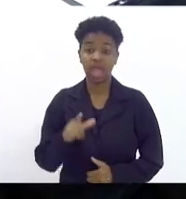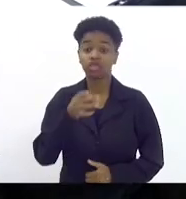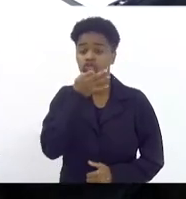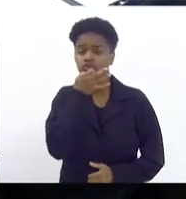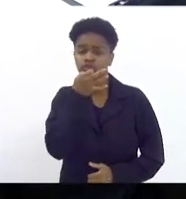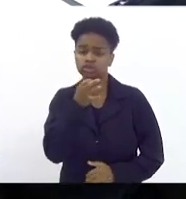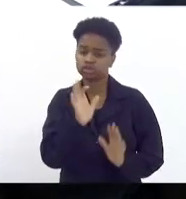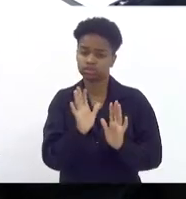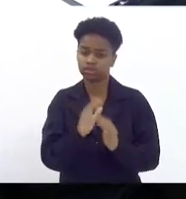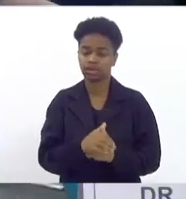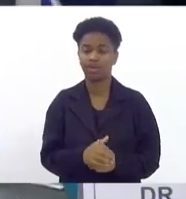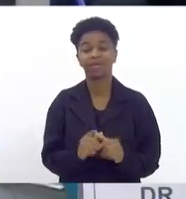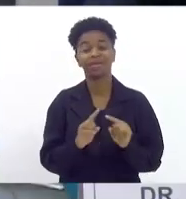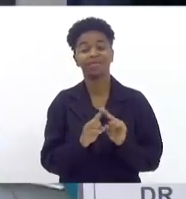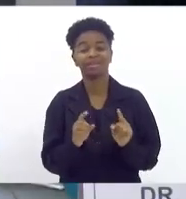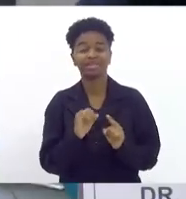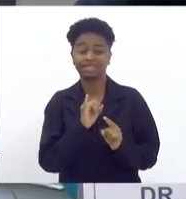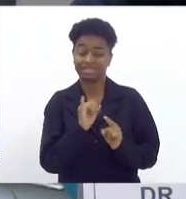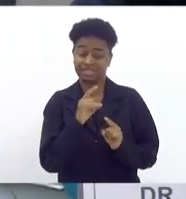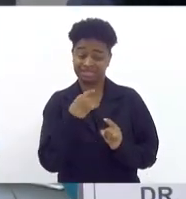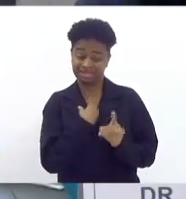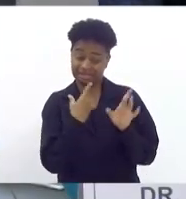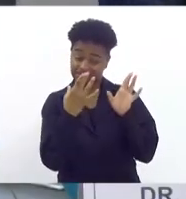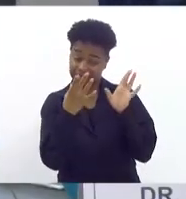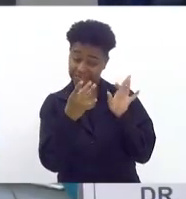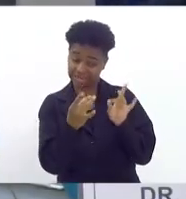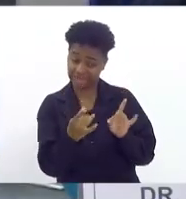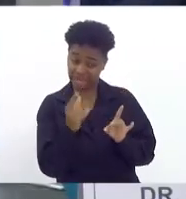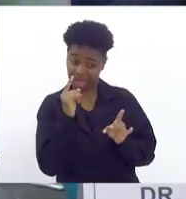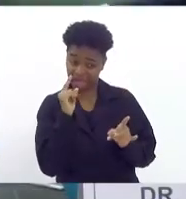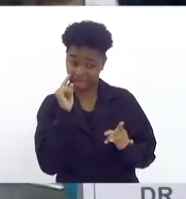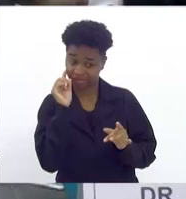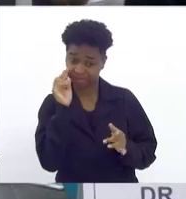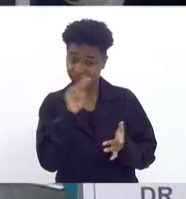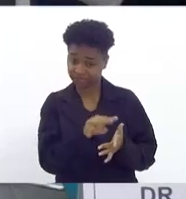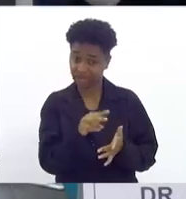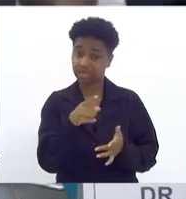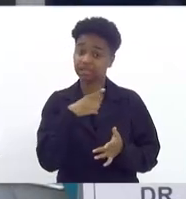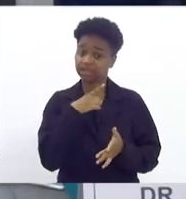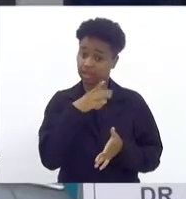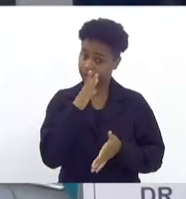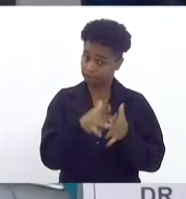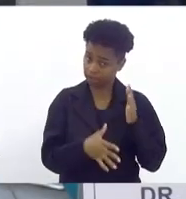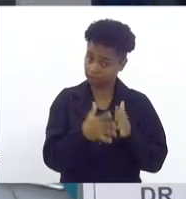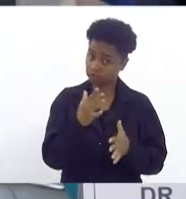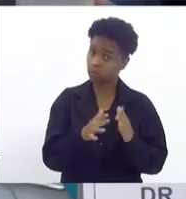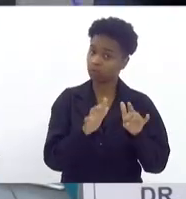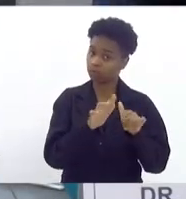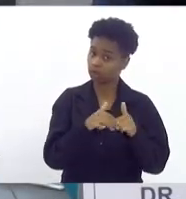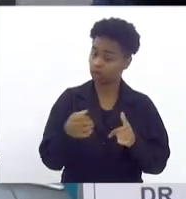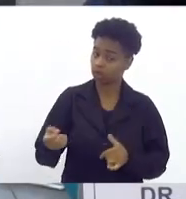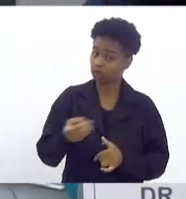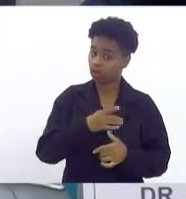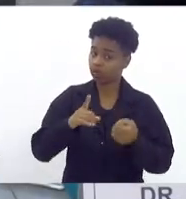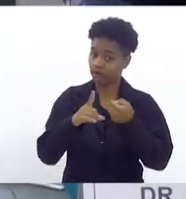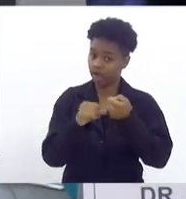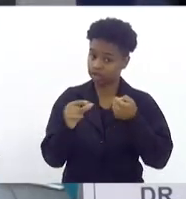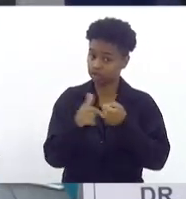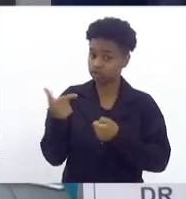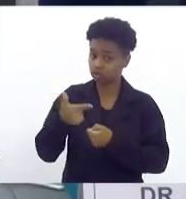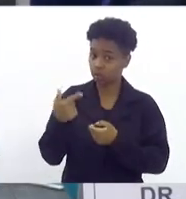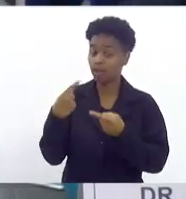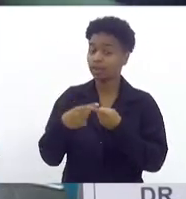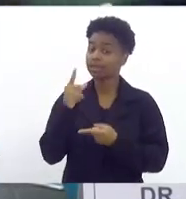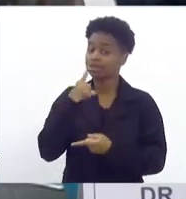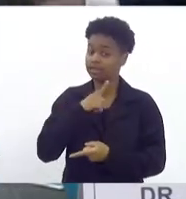sugestão. Se a gente for preciosista, certamente vai acabar esbarrando numa questão de prejudicabilidade em relação a esse novo artigo 2º, porque já existe